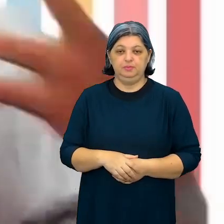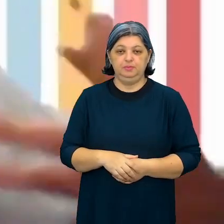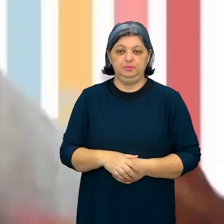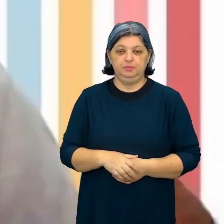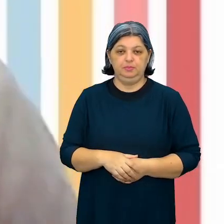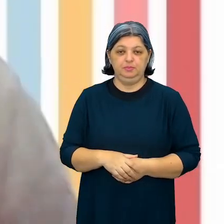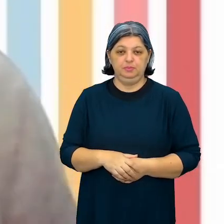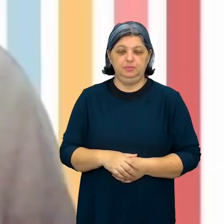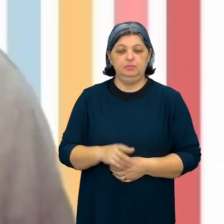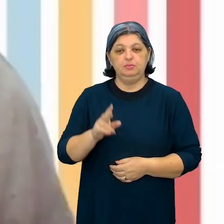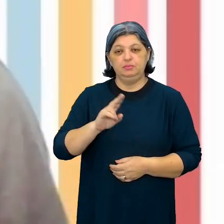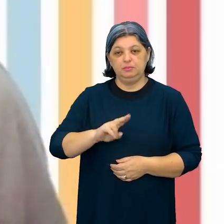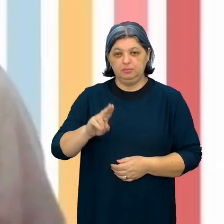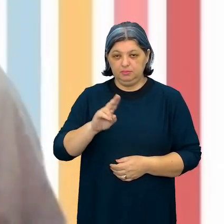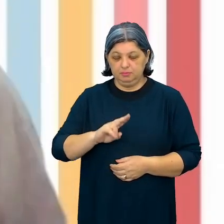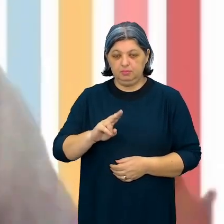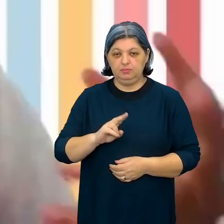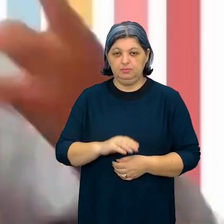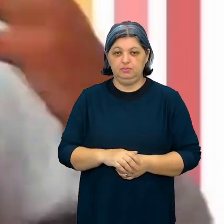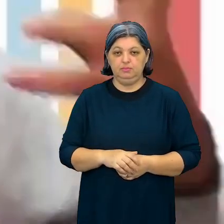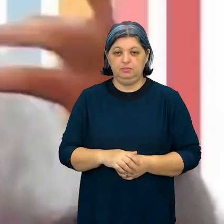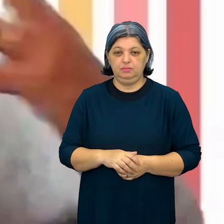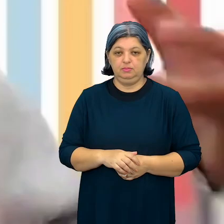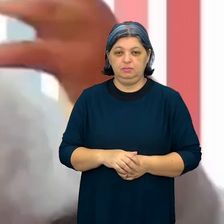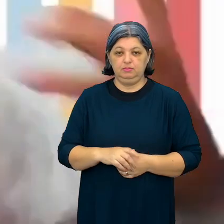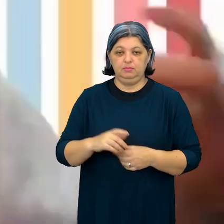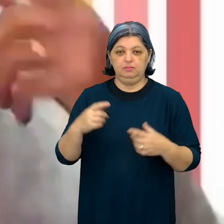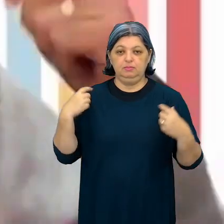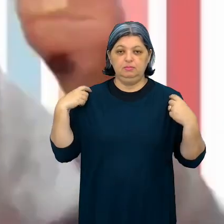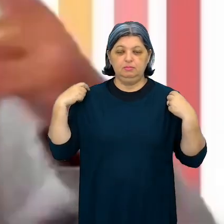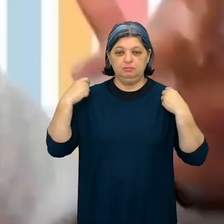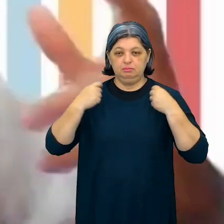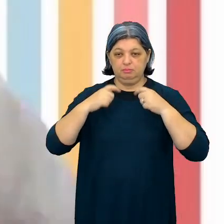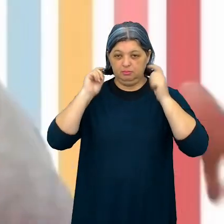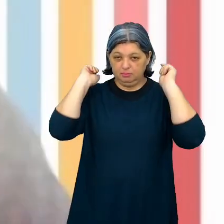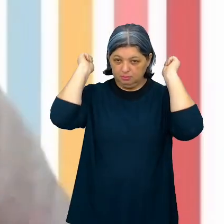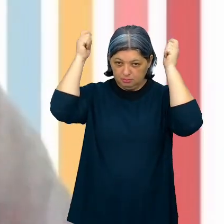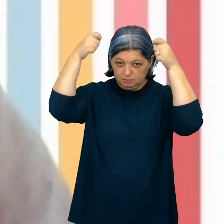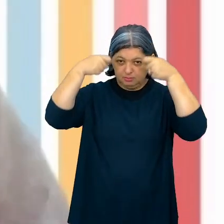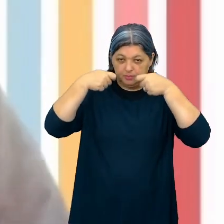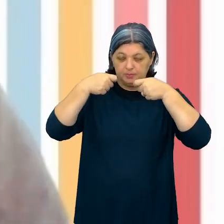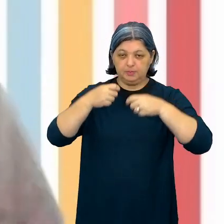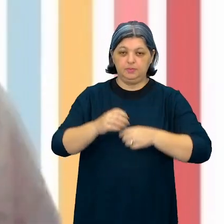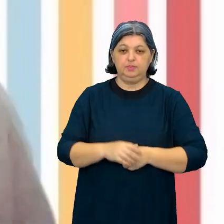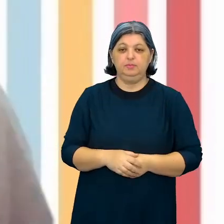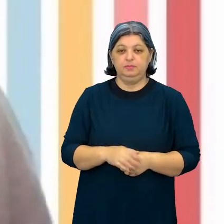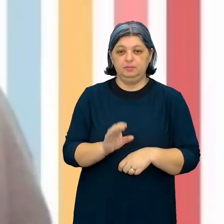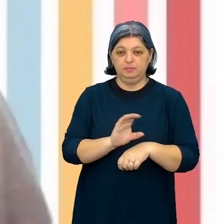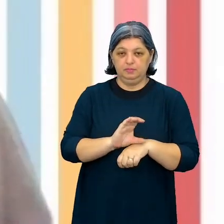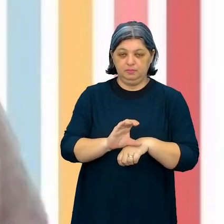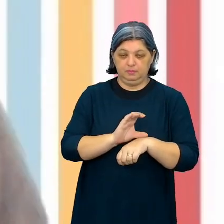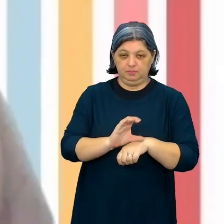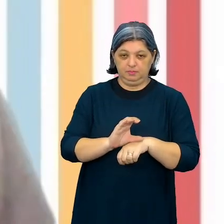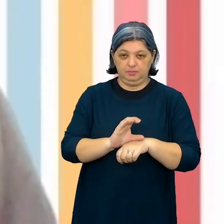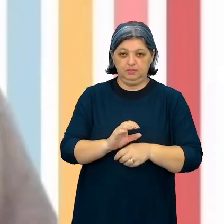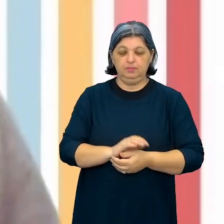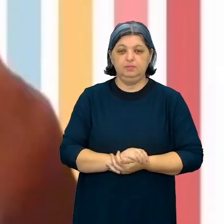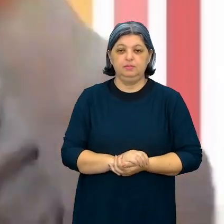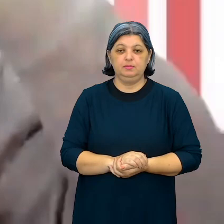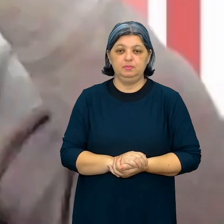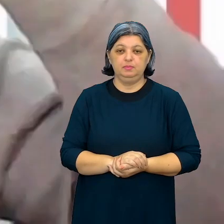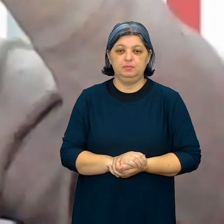eu estou utilizando o moletom uma blusa de moletom com capuz cinza tá certo